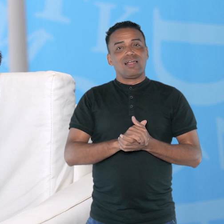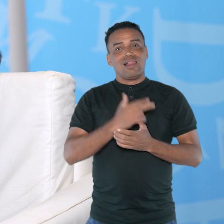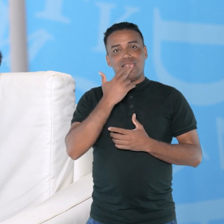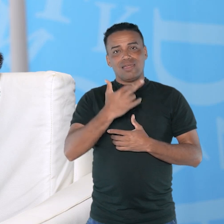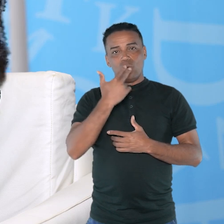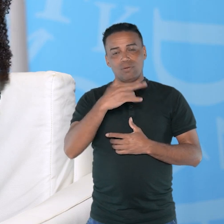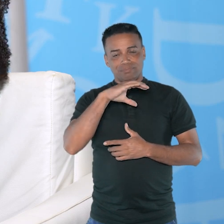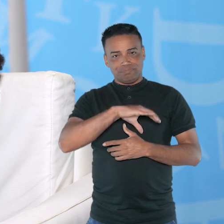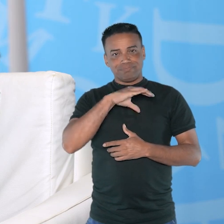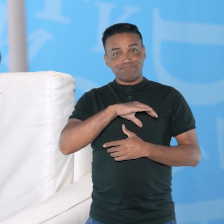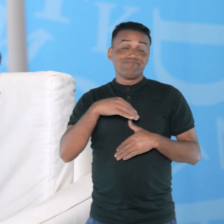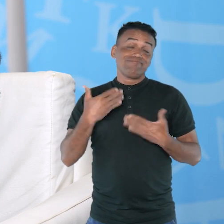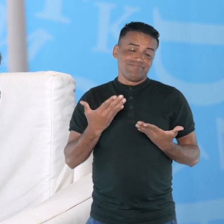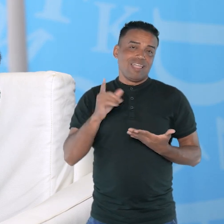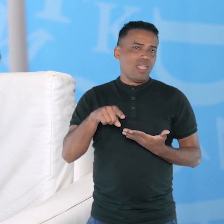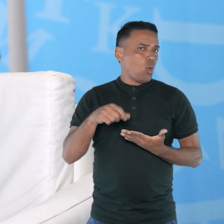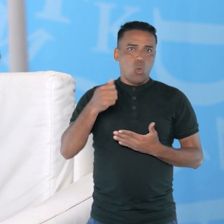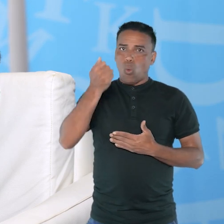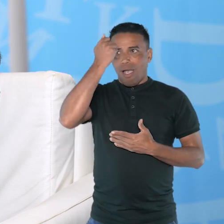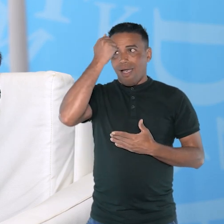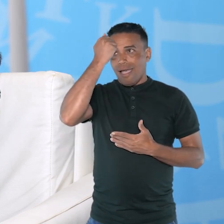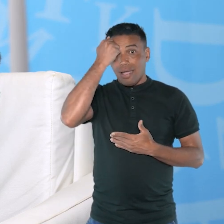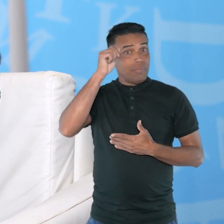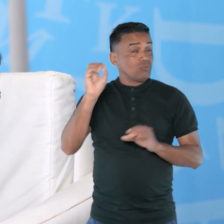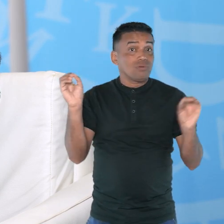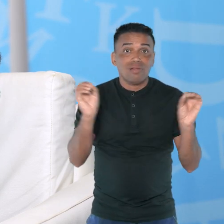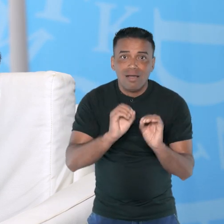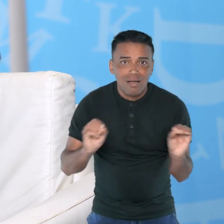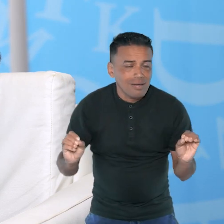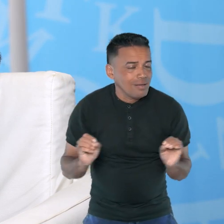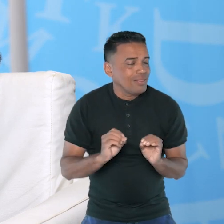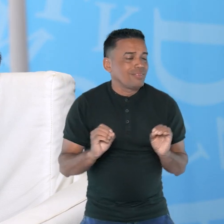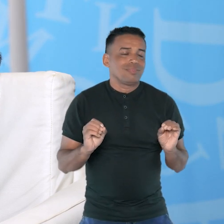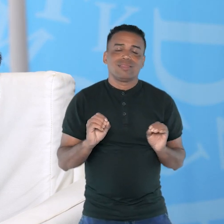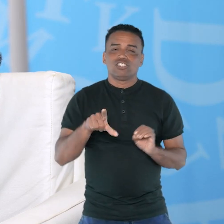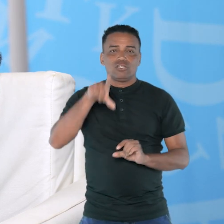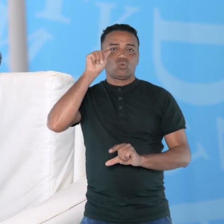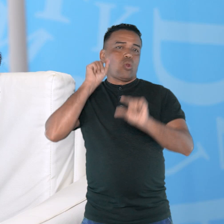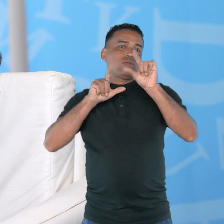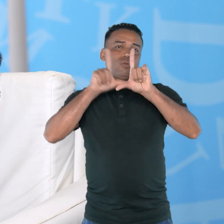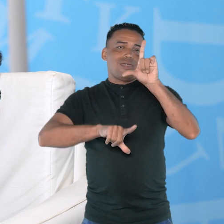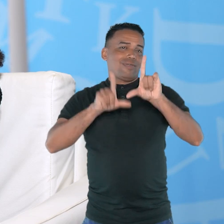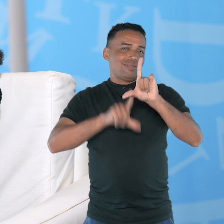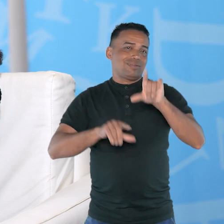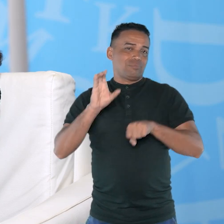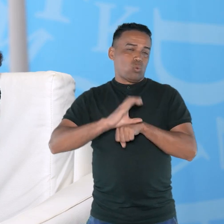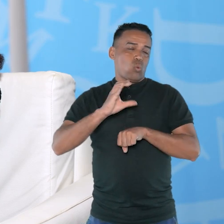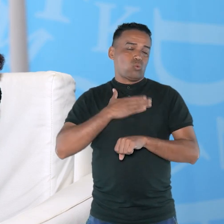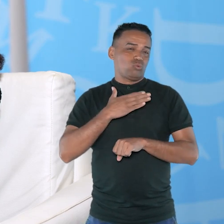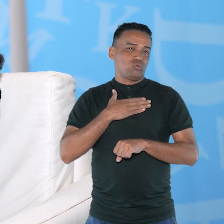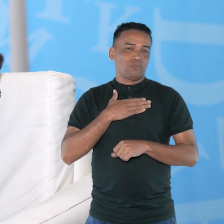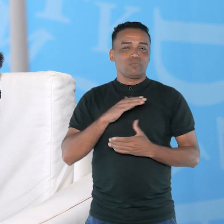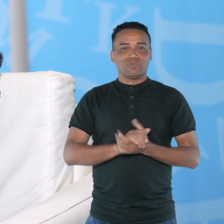portuguesa. E é isso, assim, não me arrependo nem um minuto de ter feito letras, ter feito essa escolha.